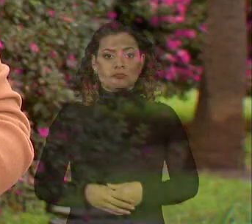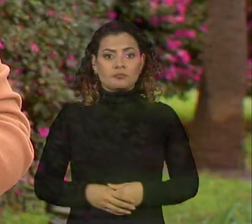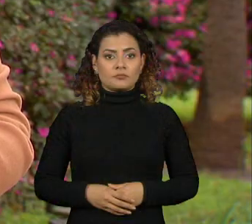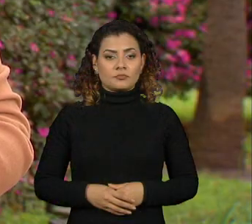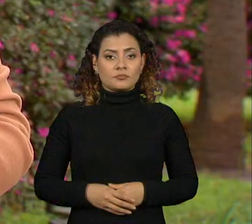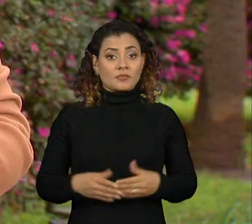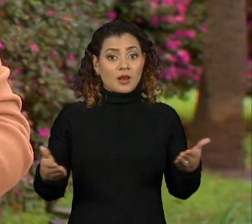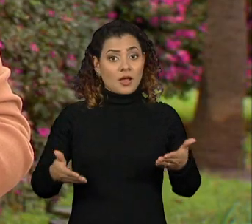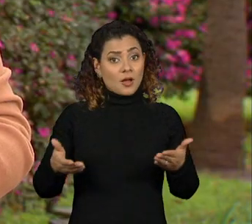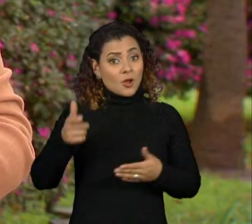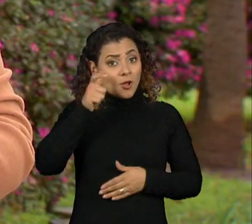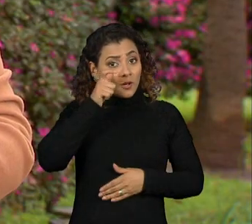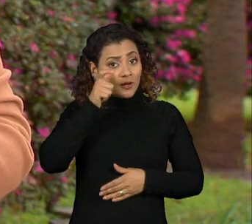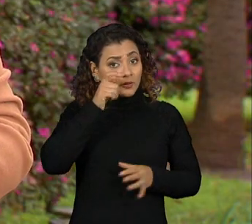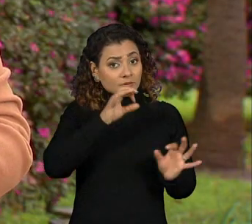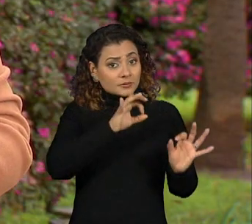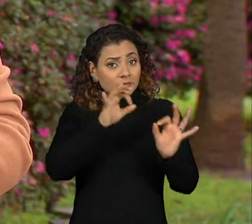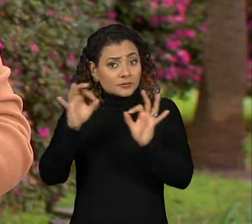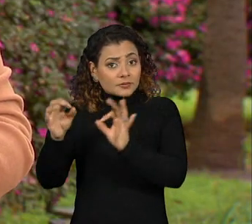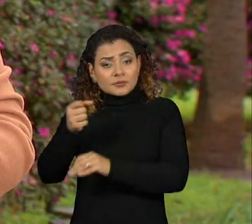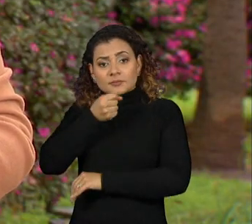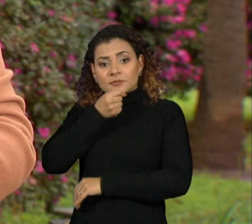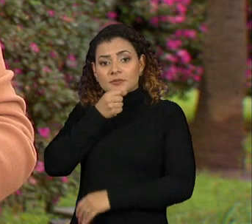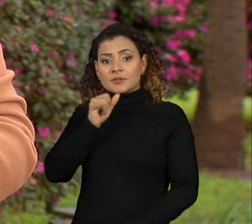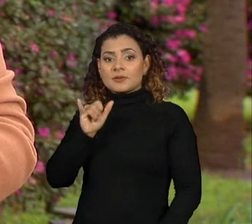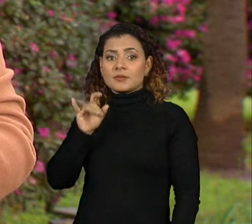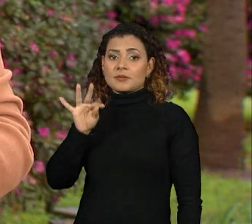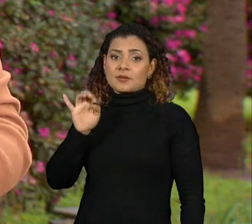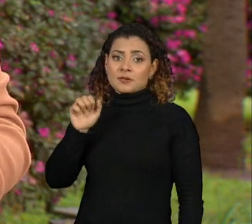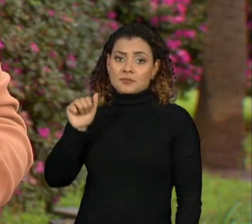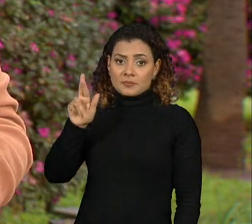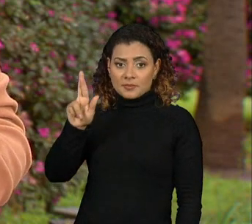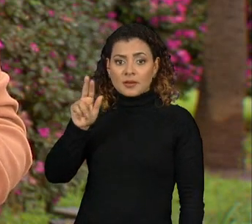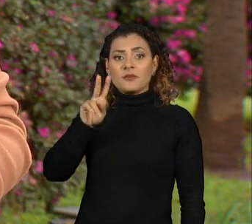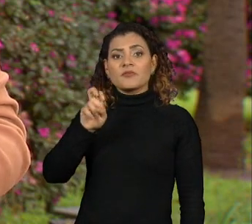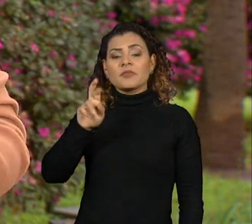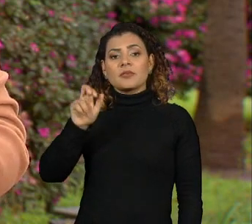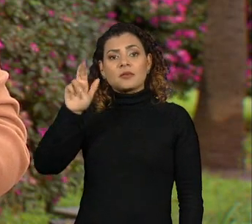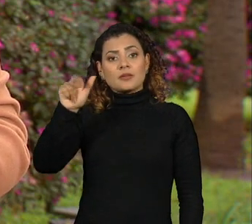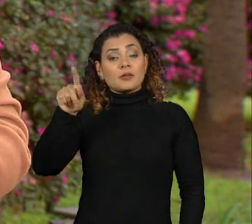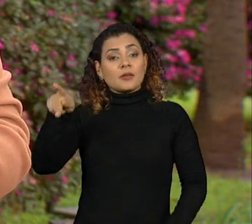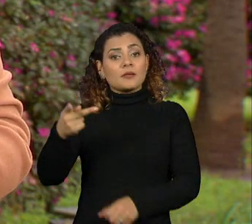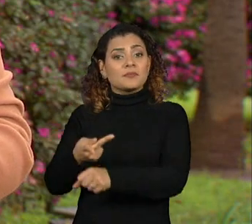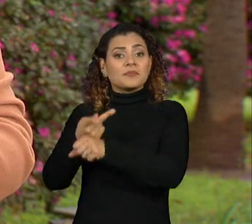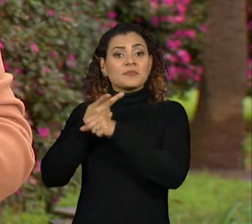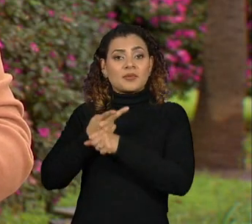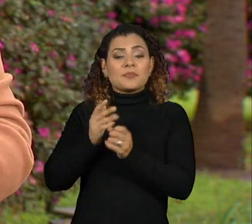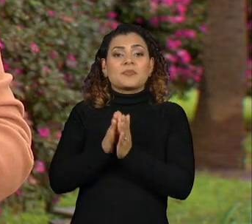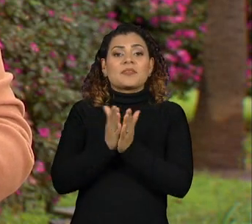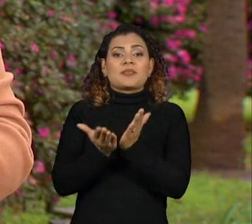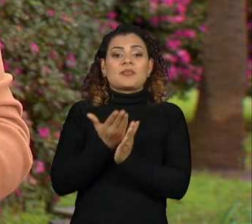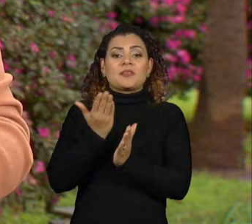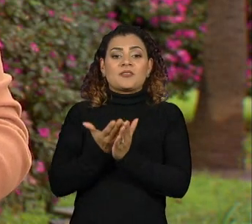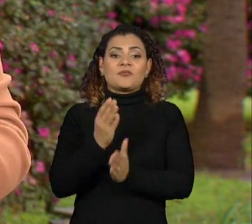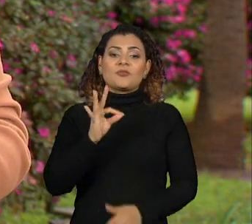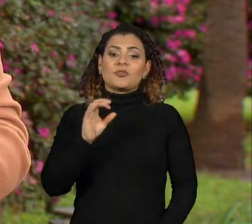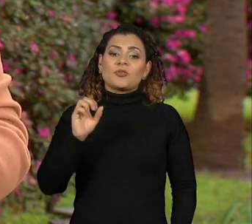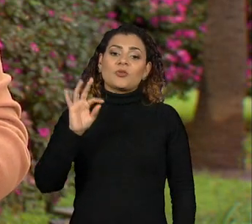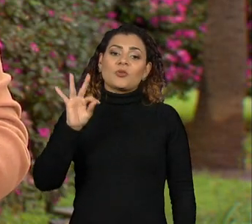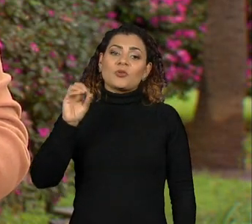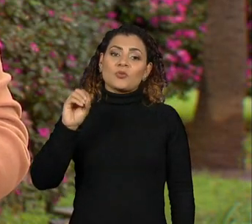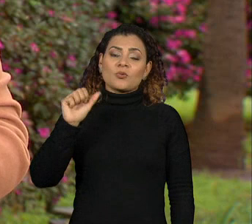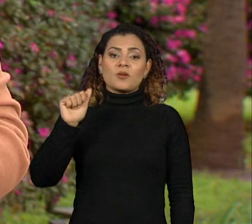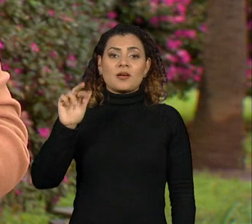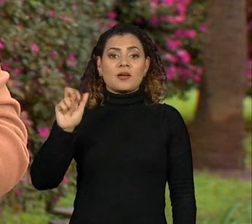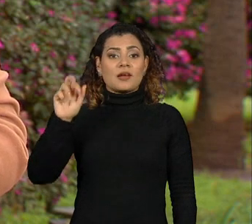Agora você acompanha uma entrevista com Itamar Vieira Júnior, autor do premiado livro Torto Arado. Considerado um dos